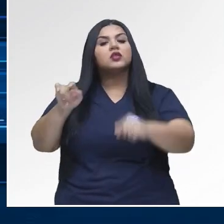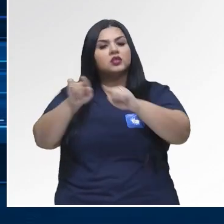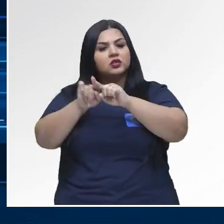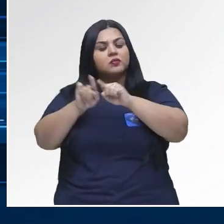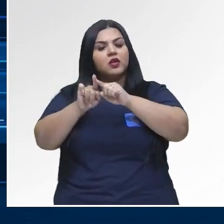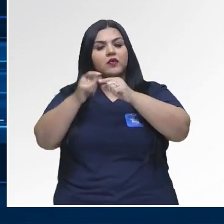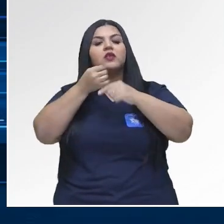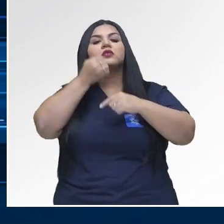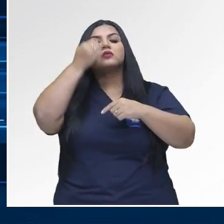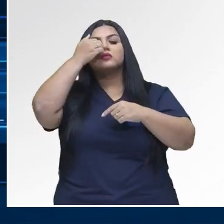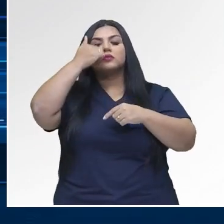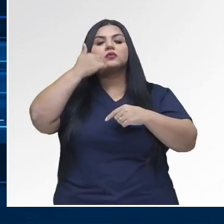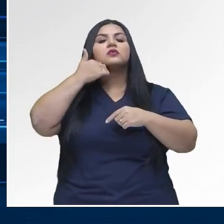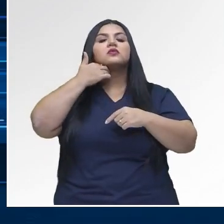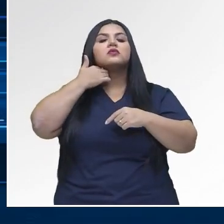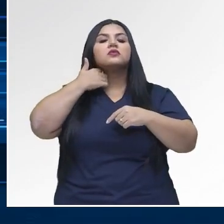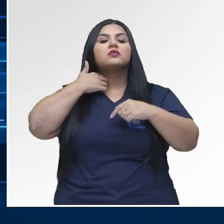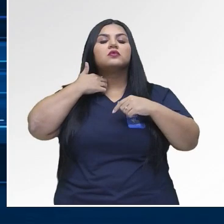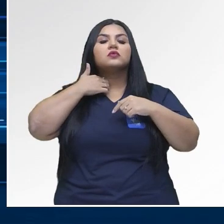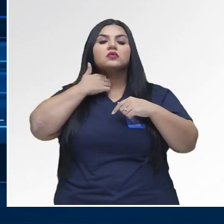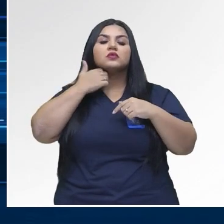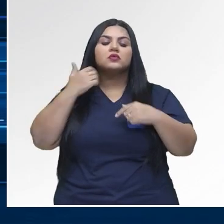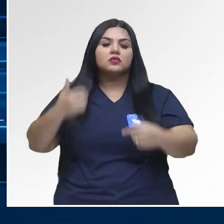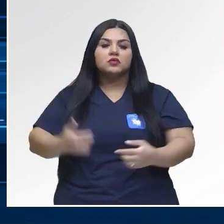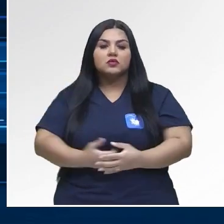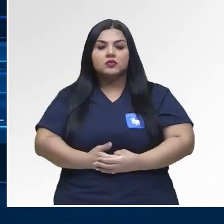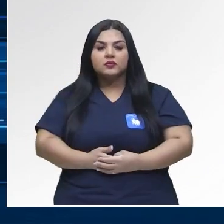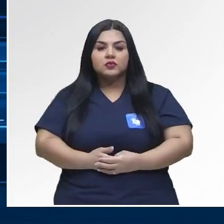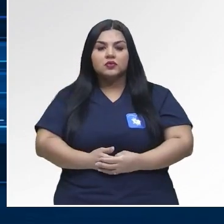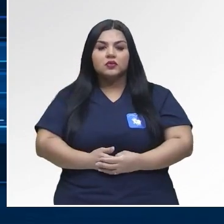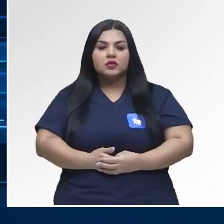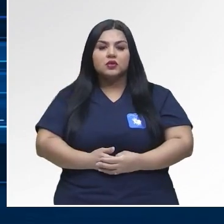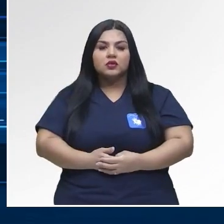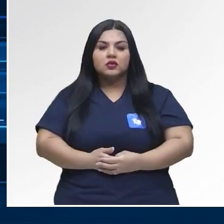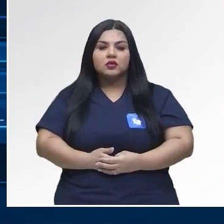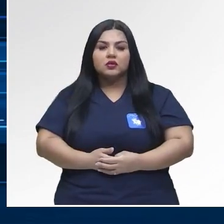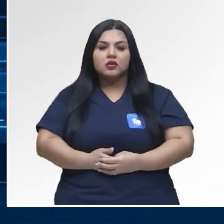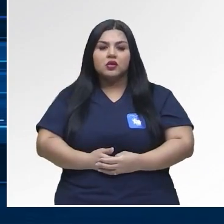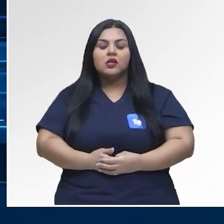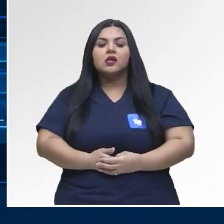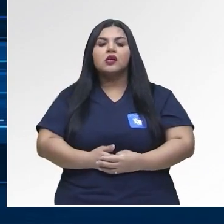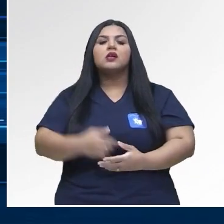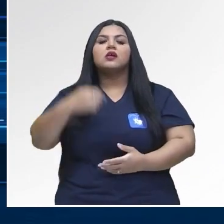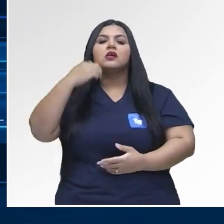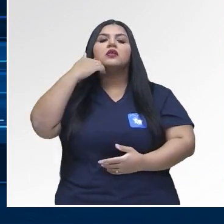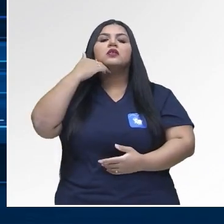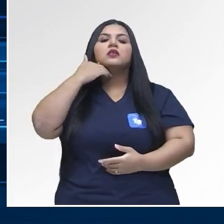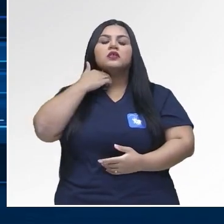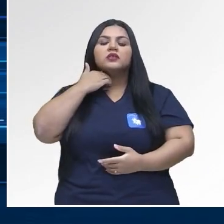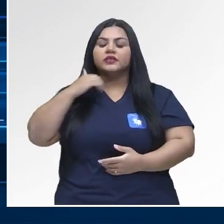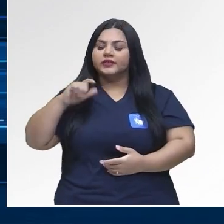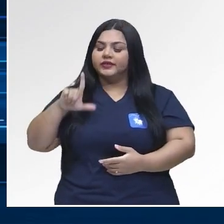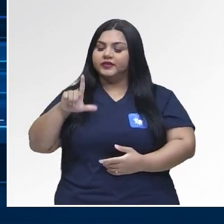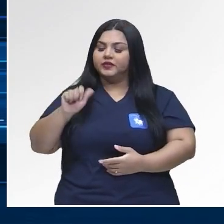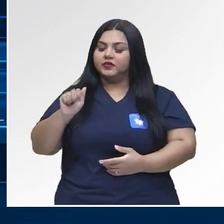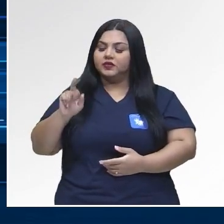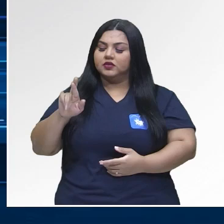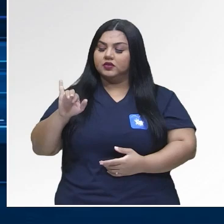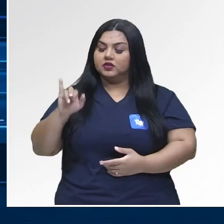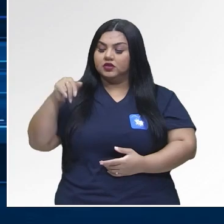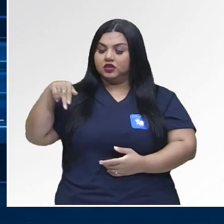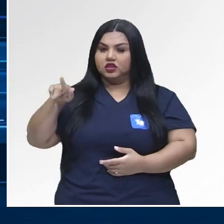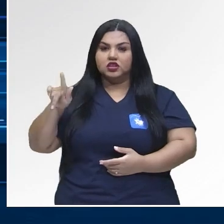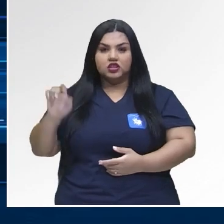tá? Então, continuando aqui o caminho, temos a faringe. Mais abaixo nós temos a laringe, onde nós